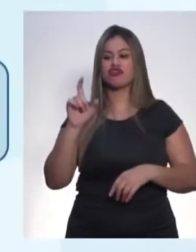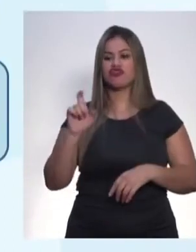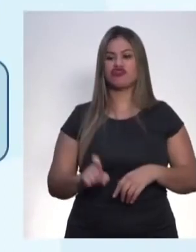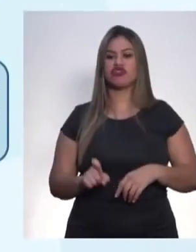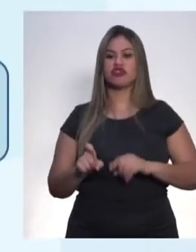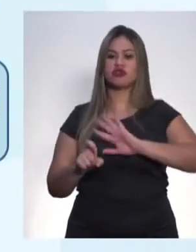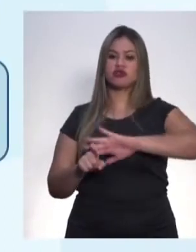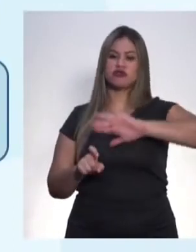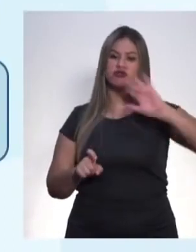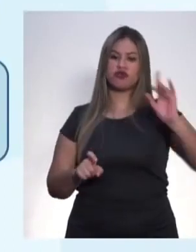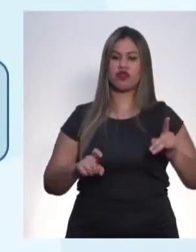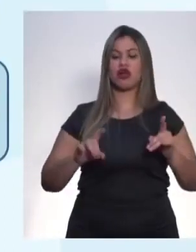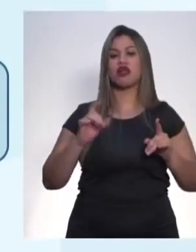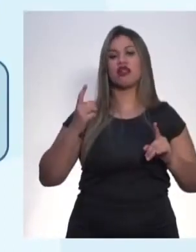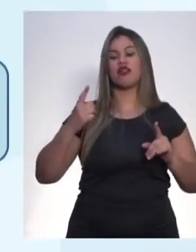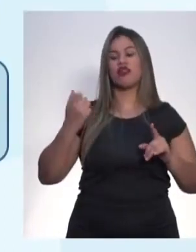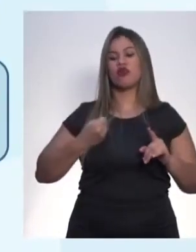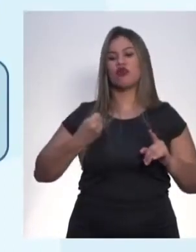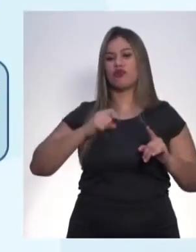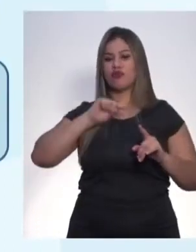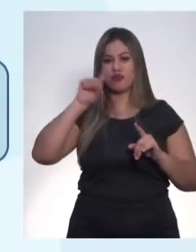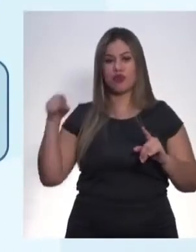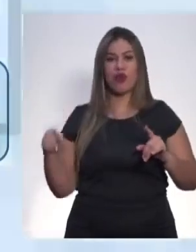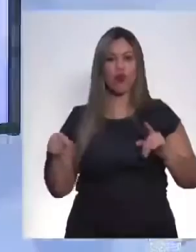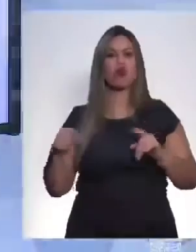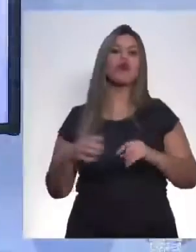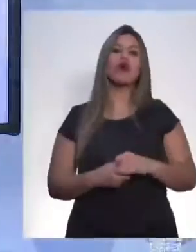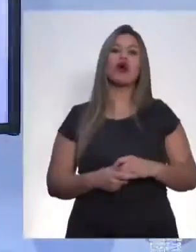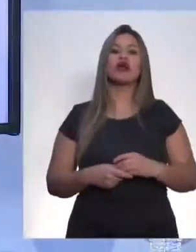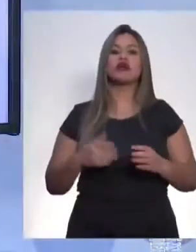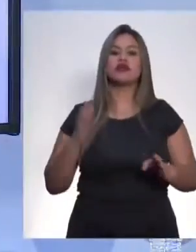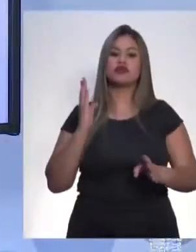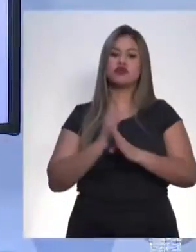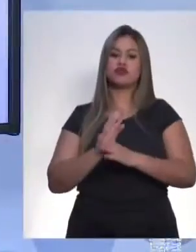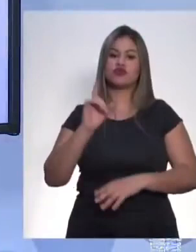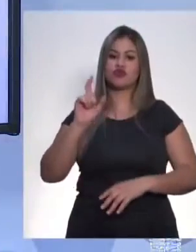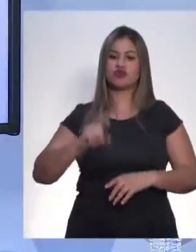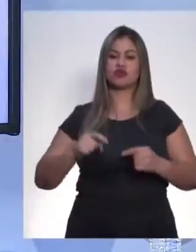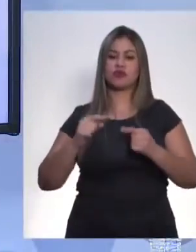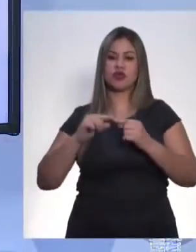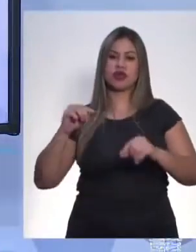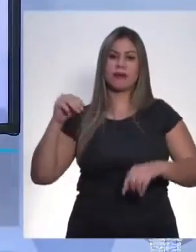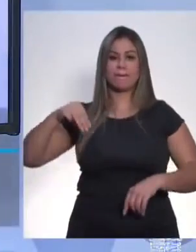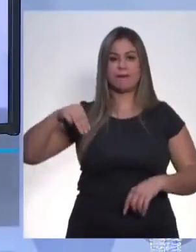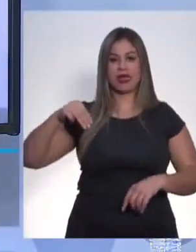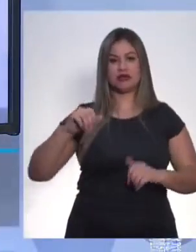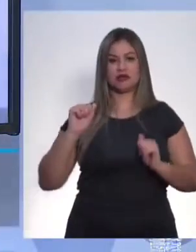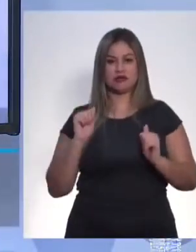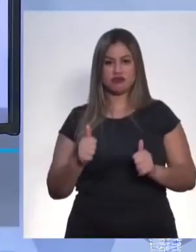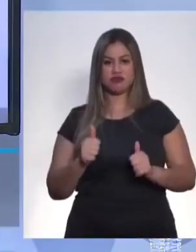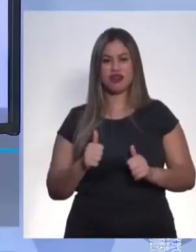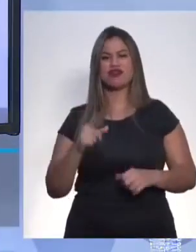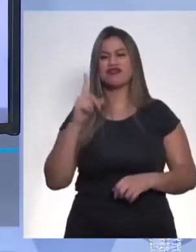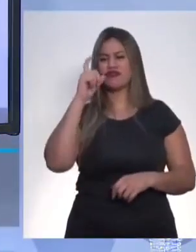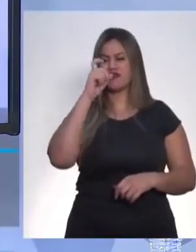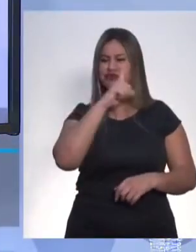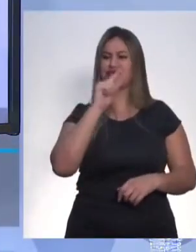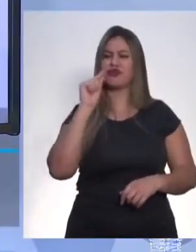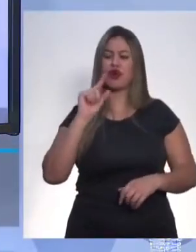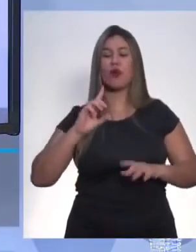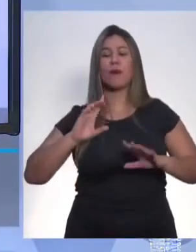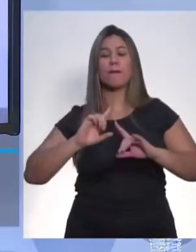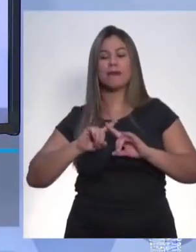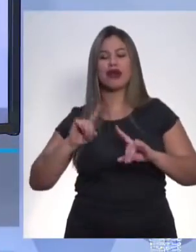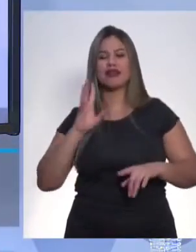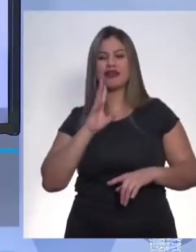um lado, quem não tem x do outro, e vai descobrir para mim o valor desse x em metros, ok? Vai dar um trabalhinho, mas é legal de